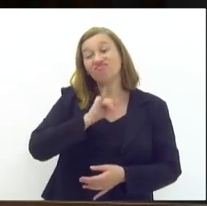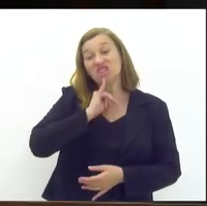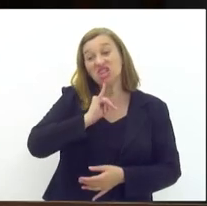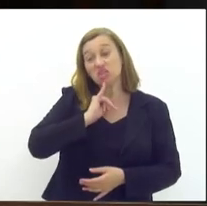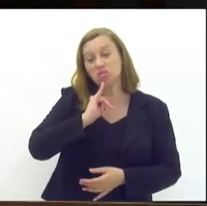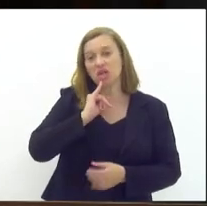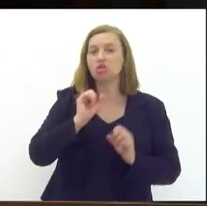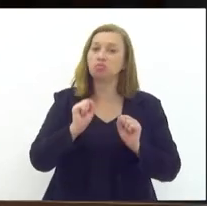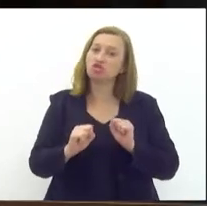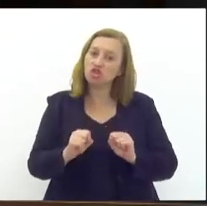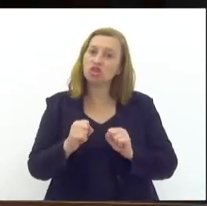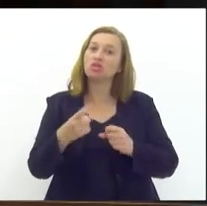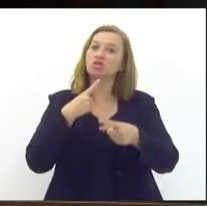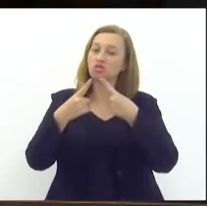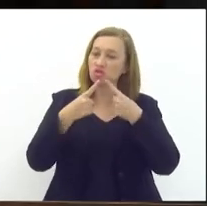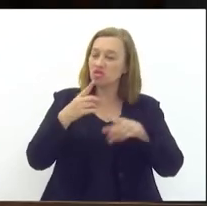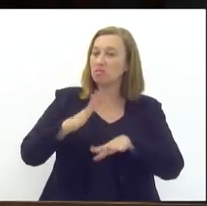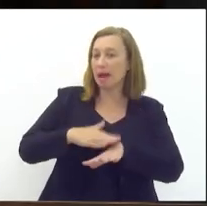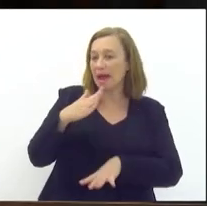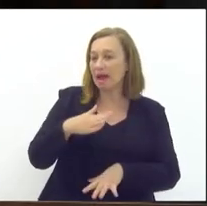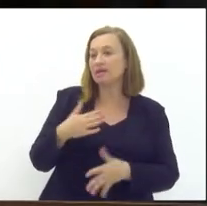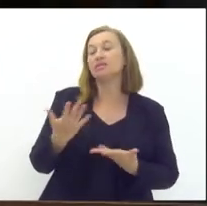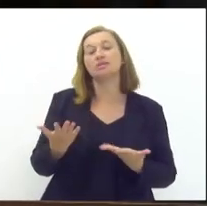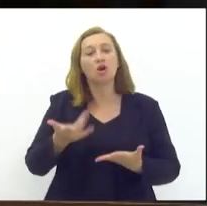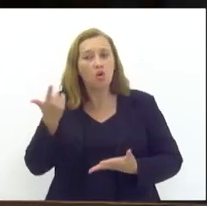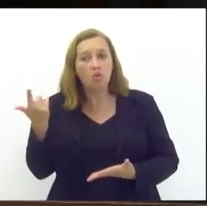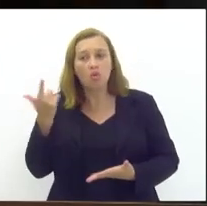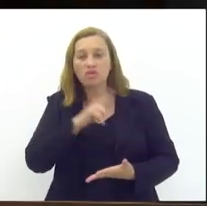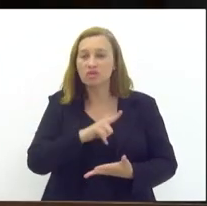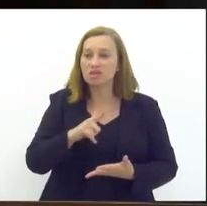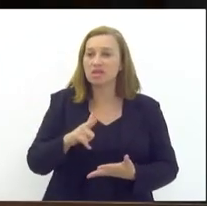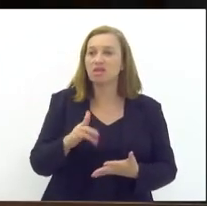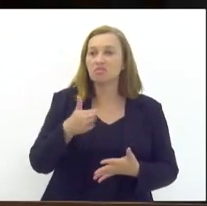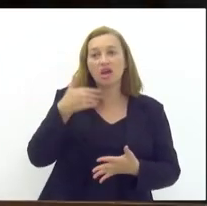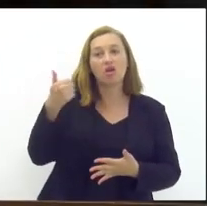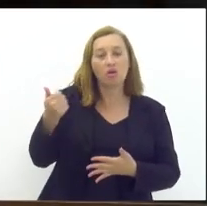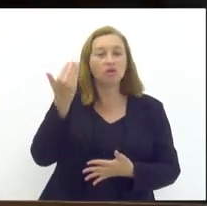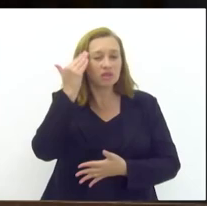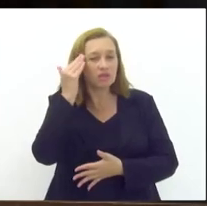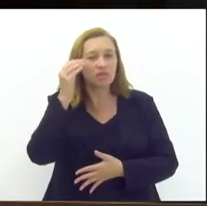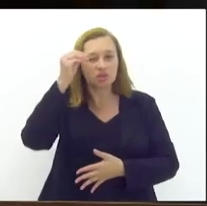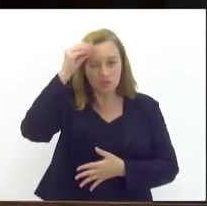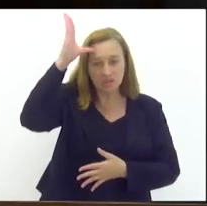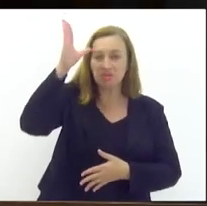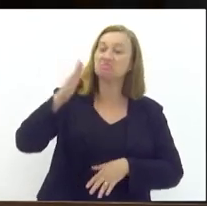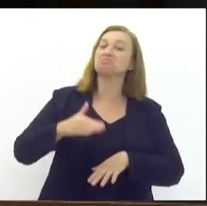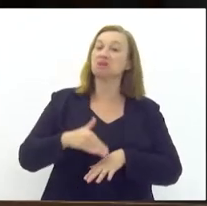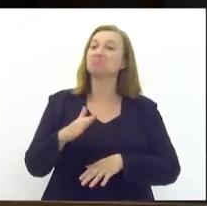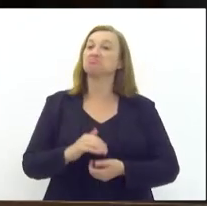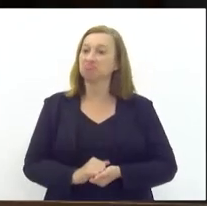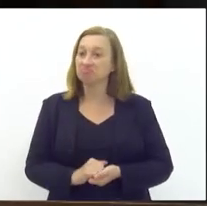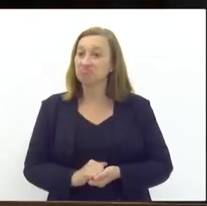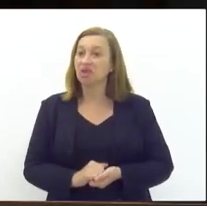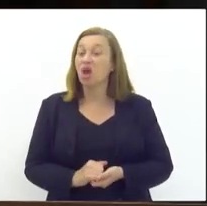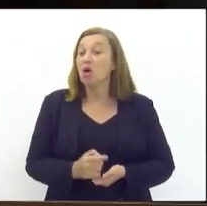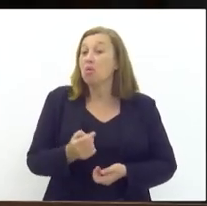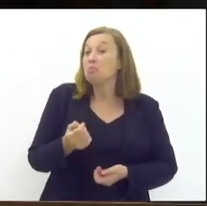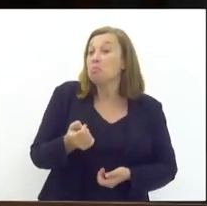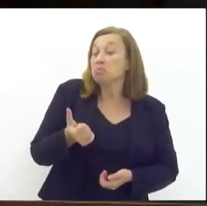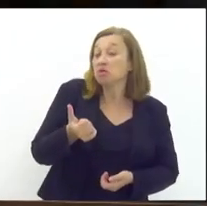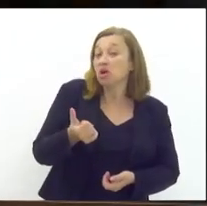ter um debate mais profundo e a gente conseguir estabelecer um um conhecimento maior sobre pouca coisa para eu falar